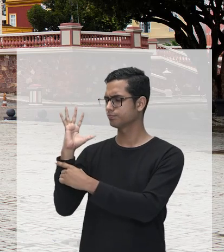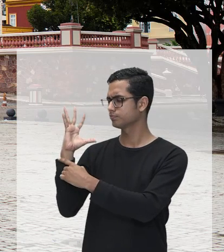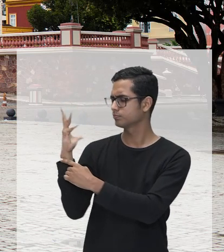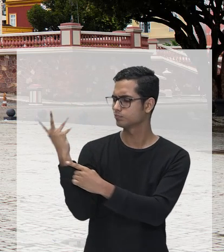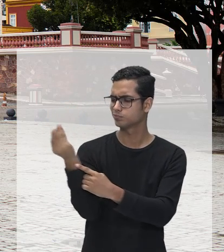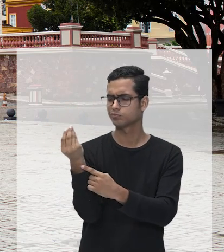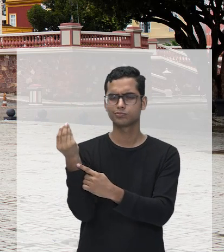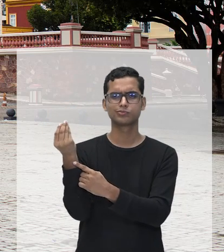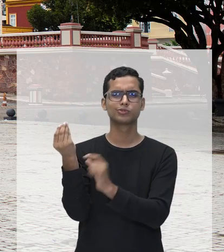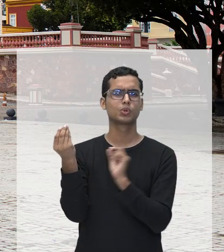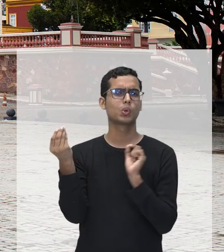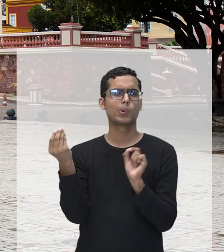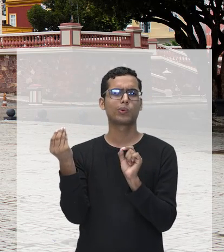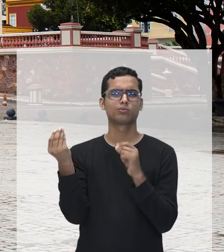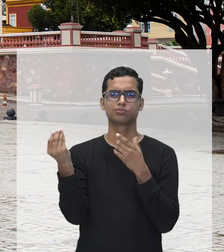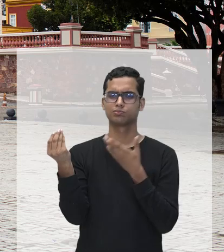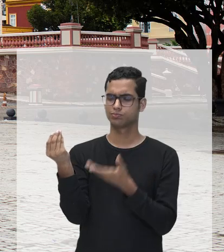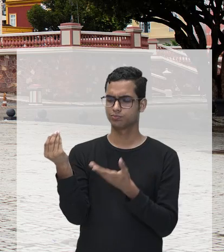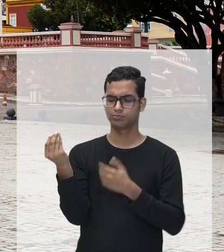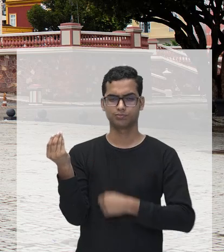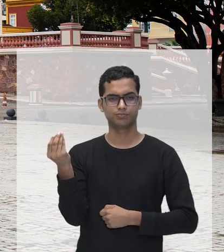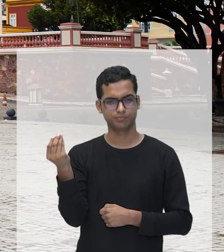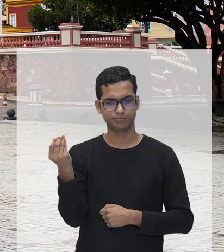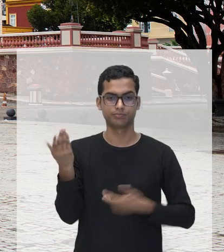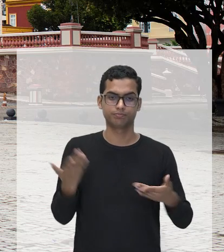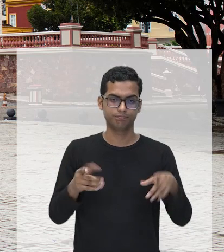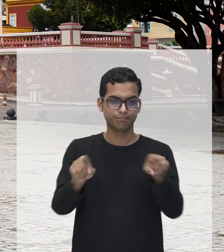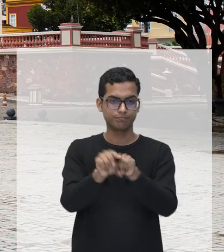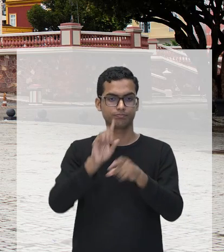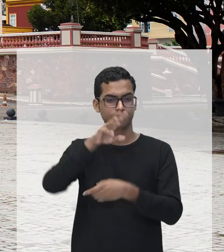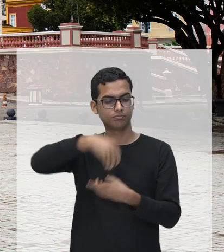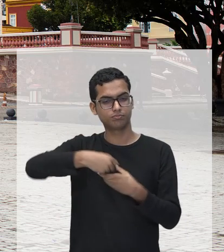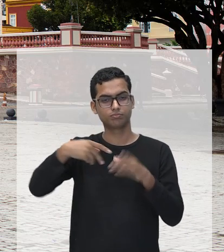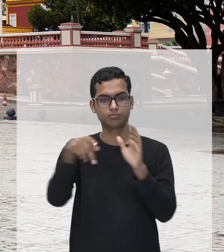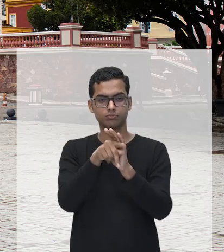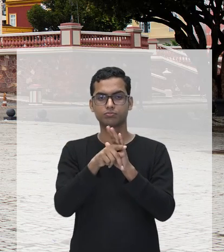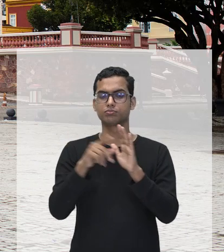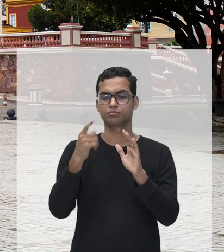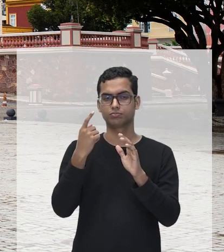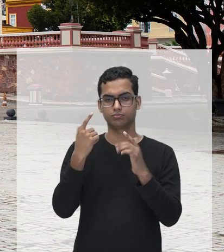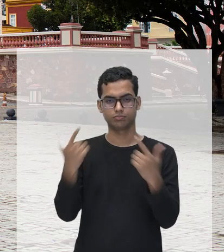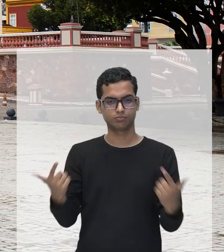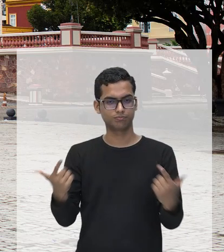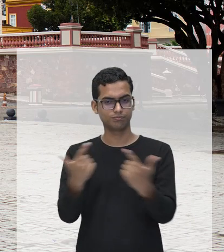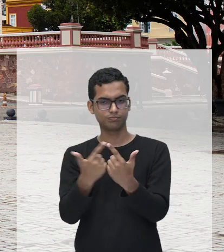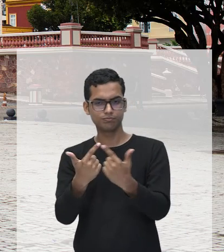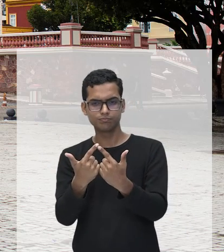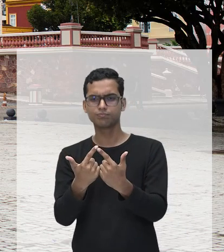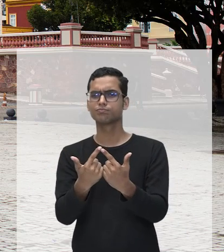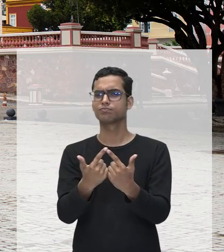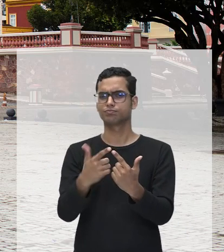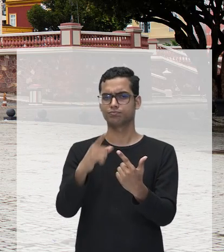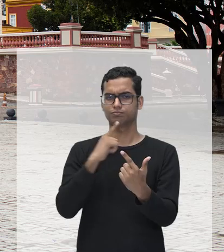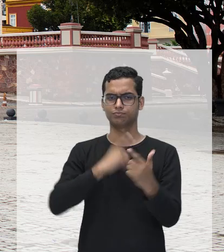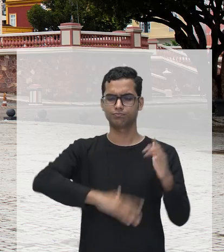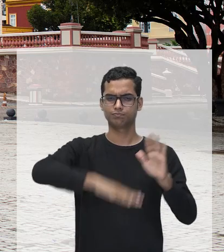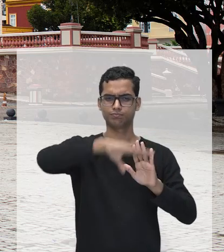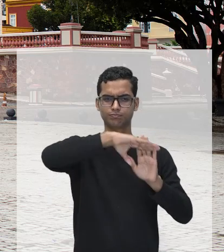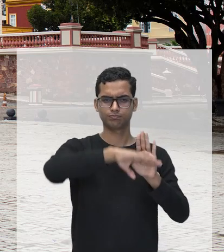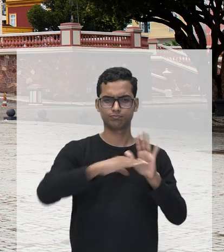está inserida aqui dentro do Teatro Amazonas. Então, nós temos uma programação muito rica aqui no Teatro